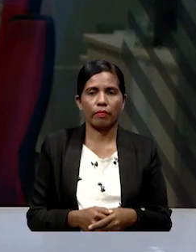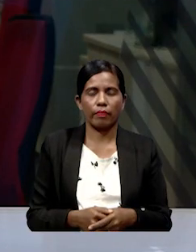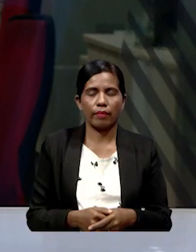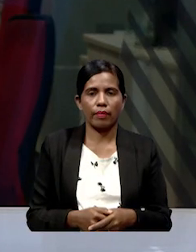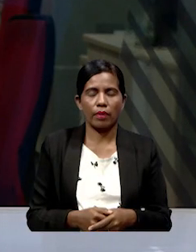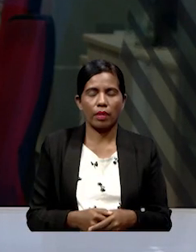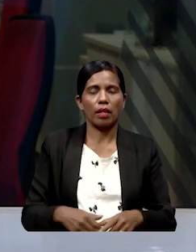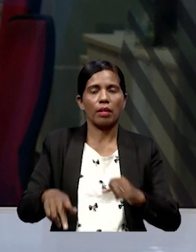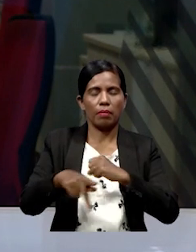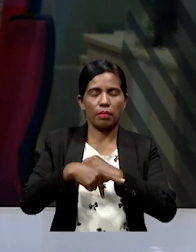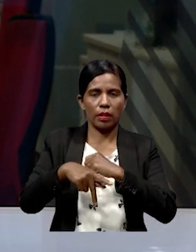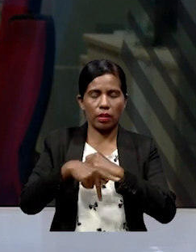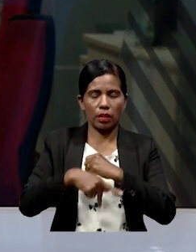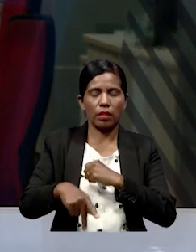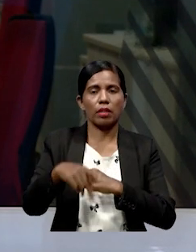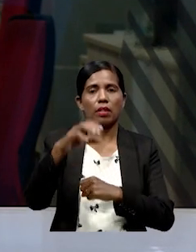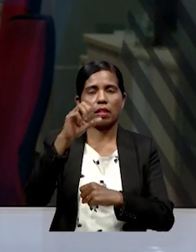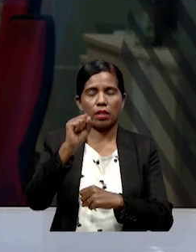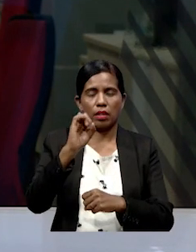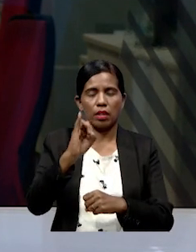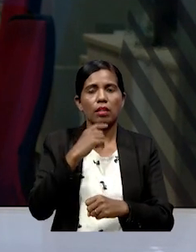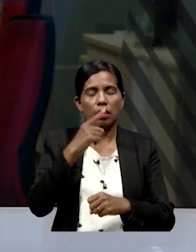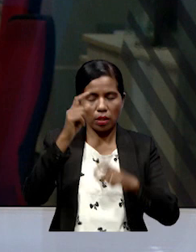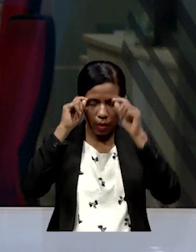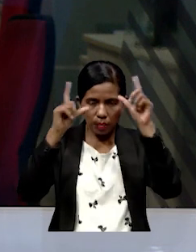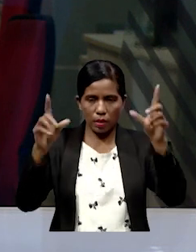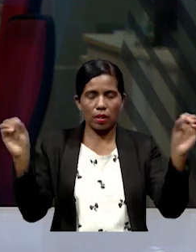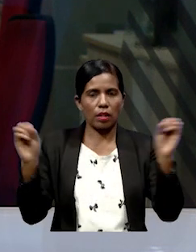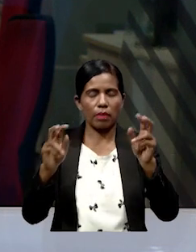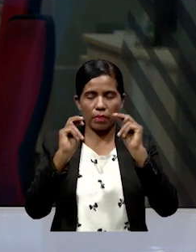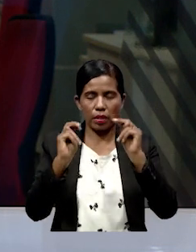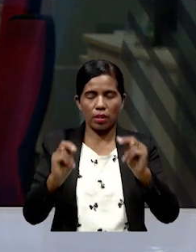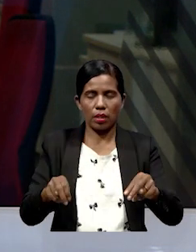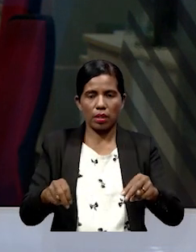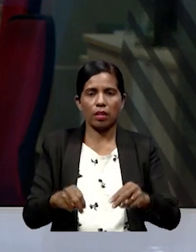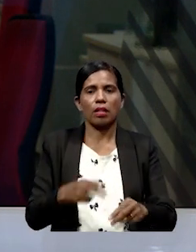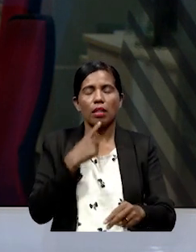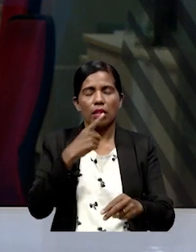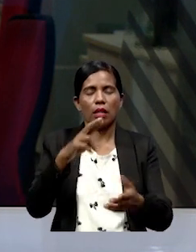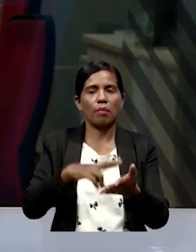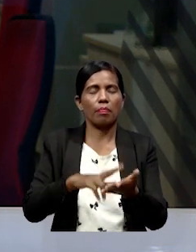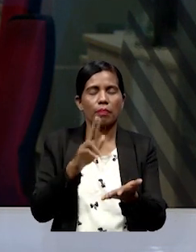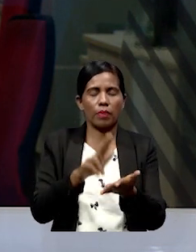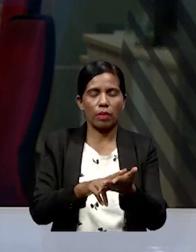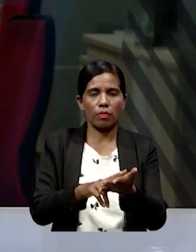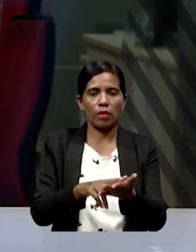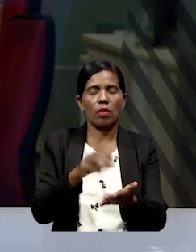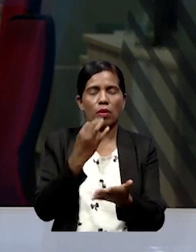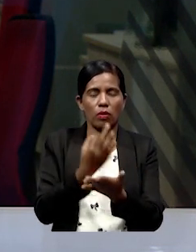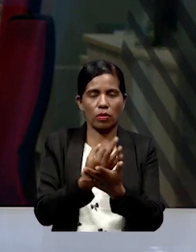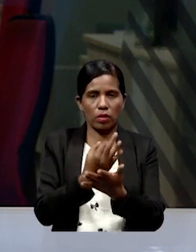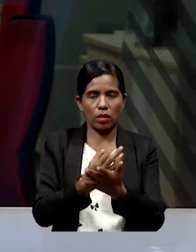Porta-voz do Partido Socialista de Timor considera a necessidade do Presidente da República atuar prova orçamento